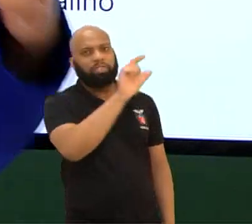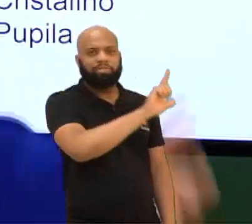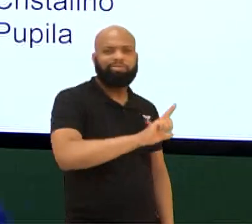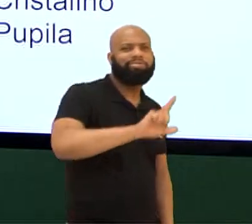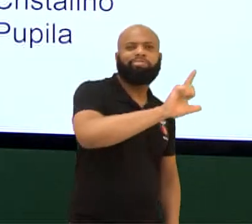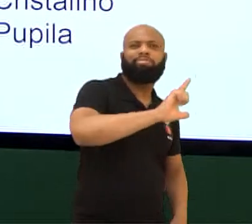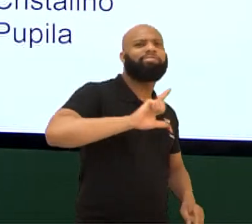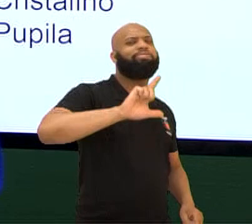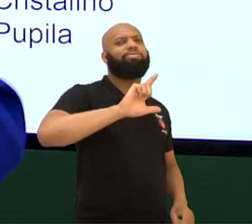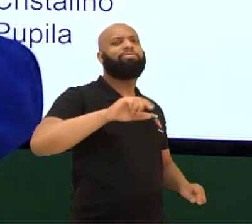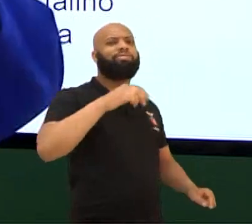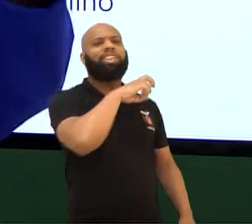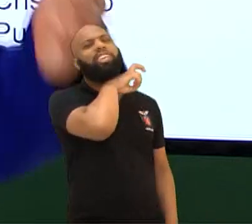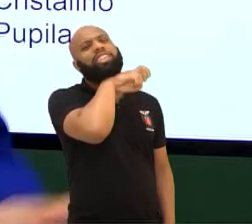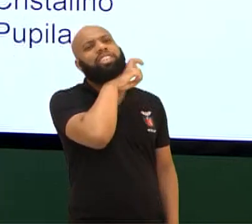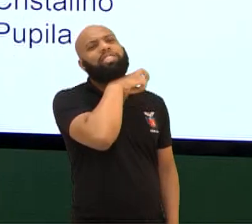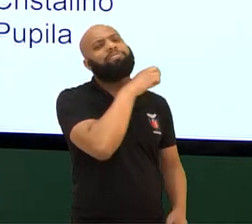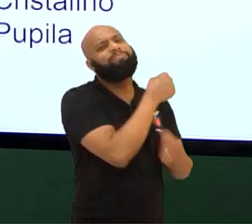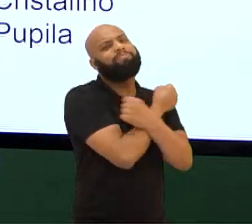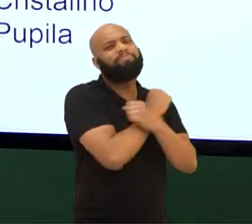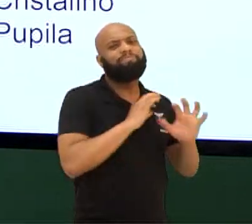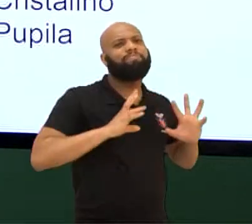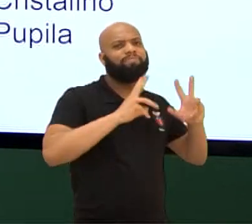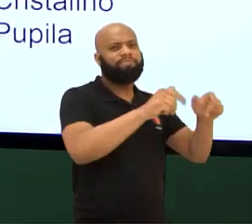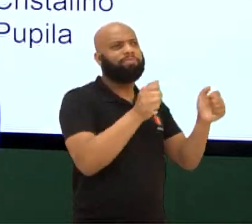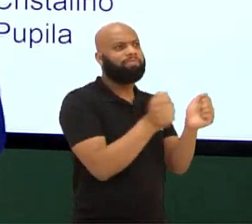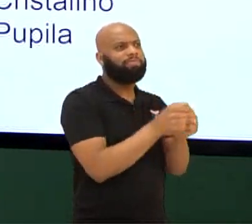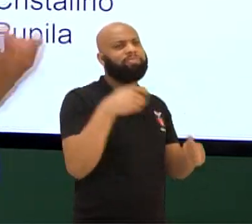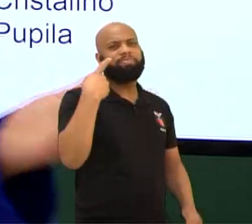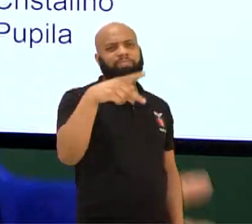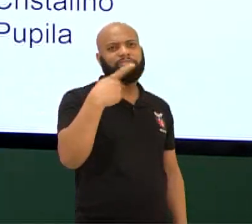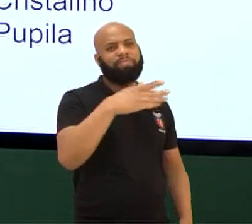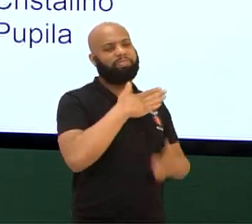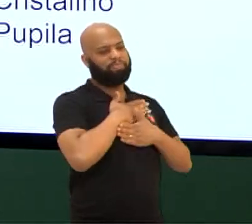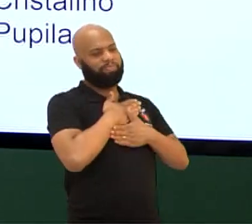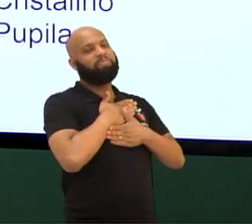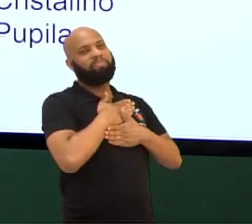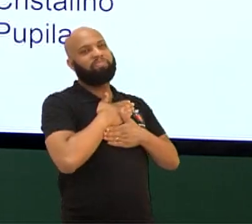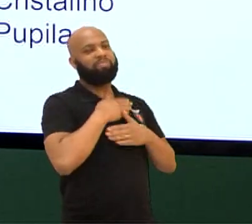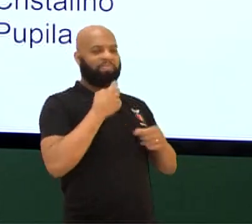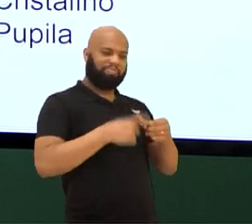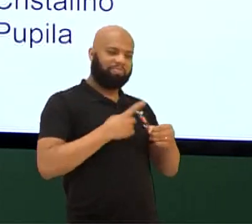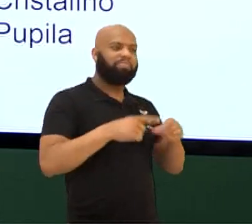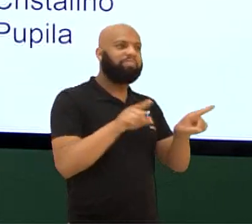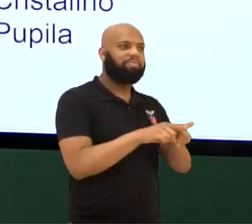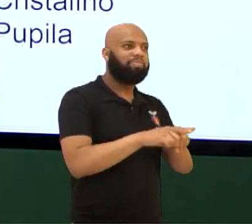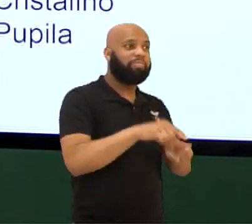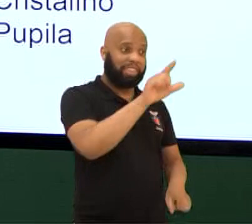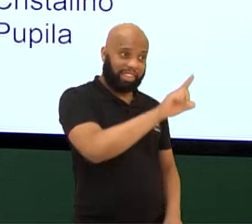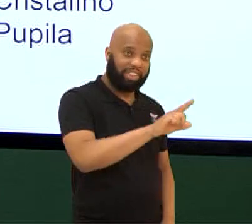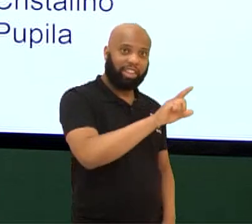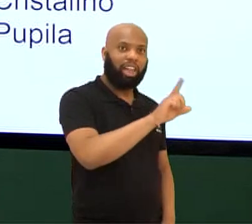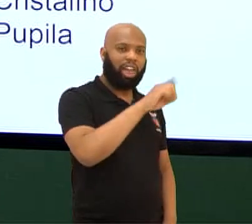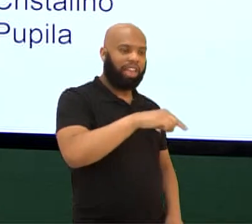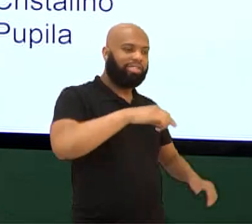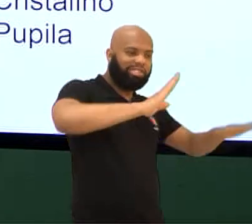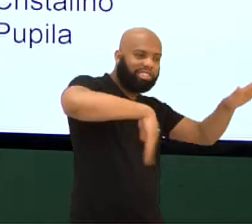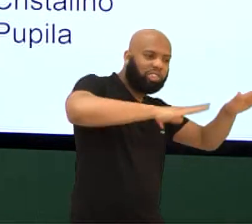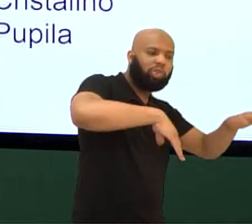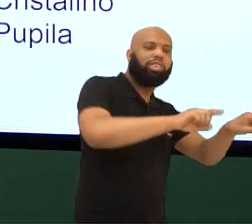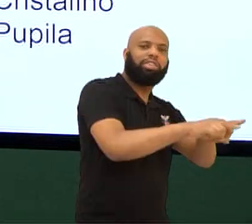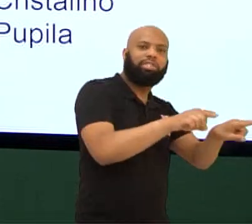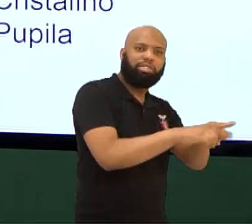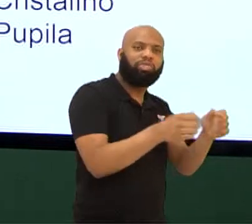Londrina, Cascavel, um grande abraço a todos. Piraquara também, minha saudosa cidade, estão participando. O pessoal do litoral também está participando, fazendo